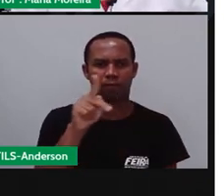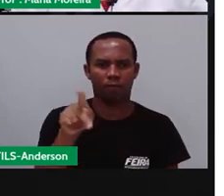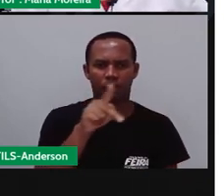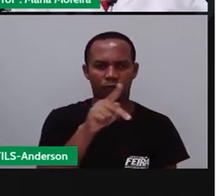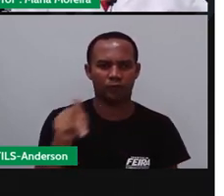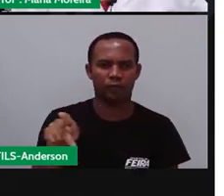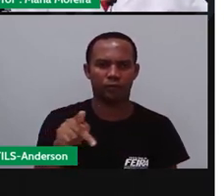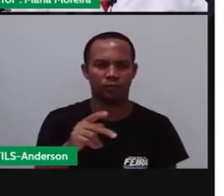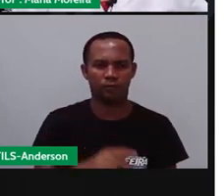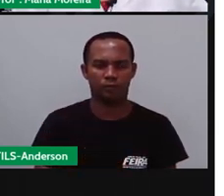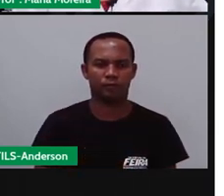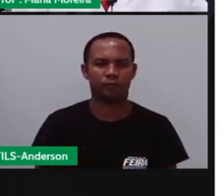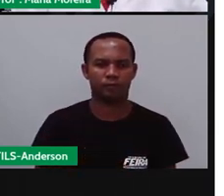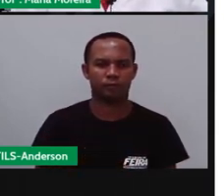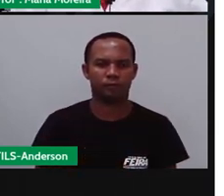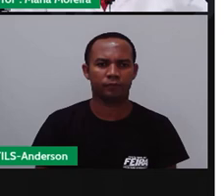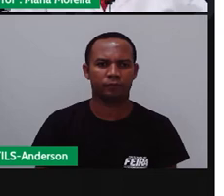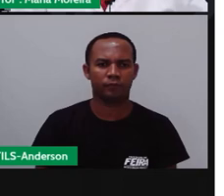Professor,